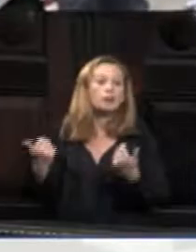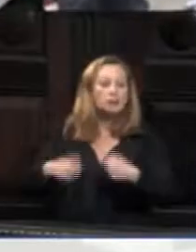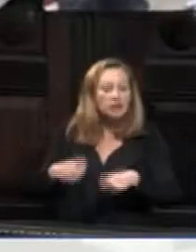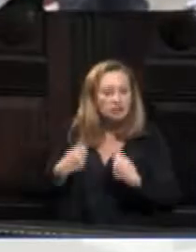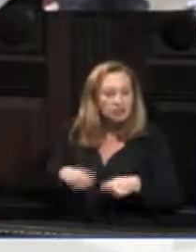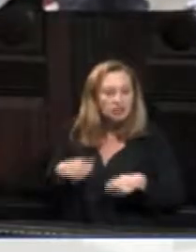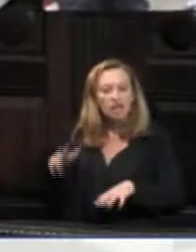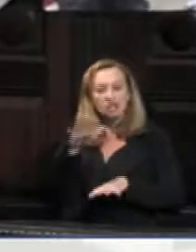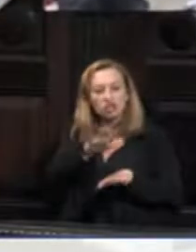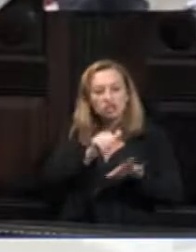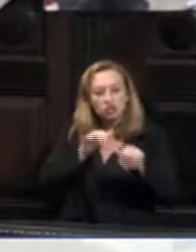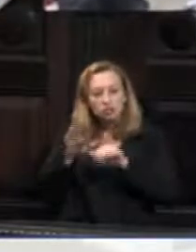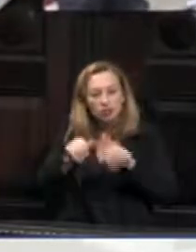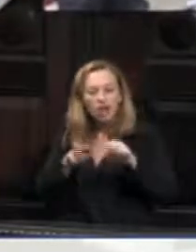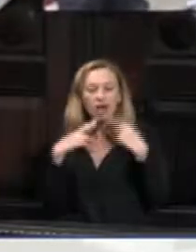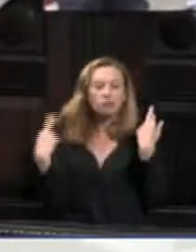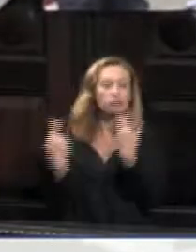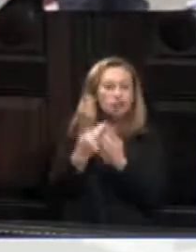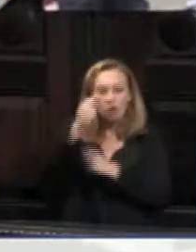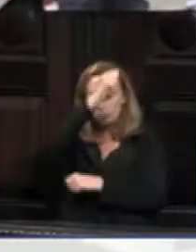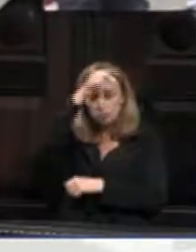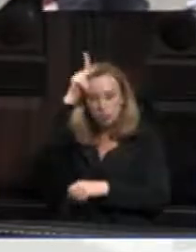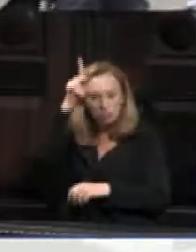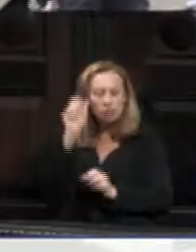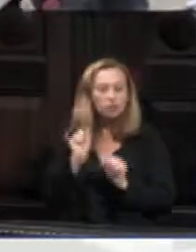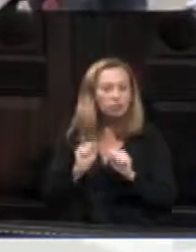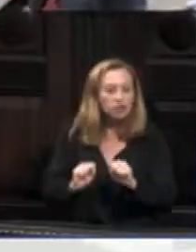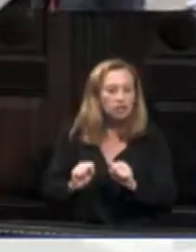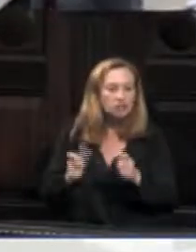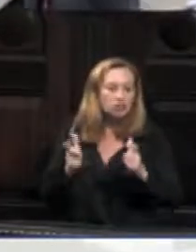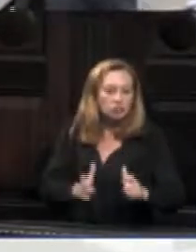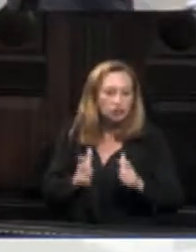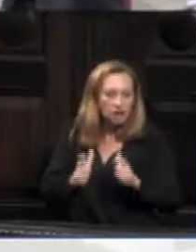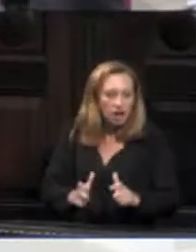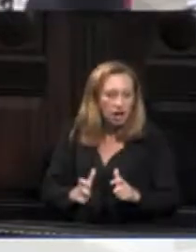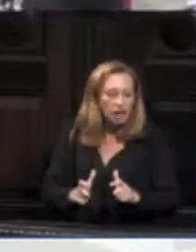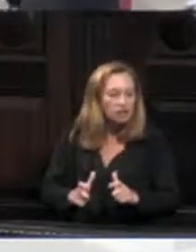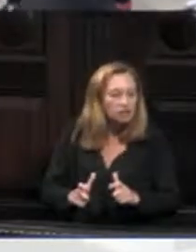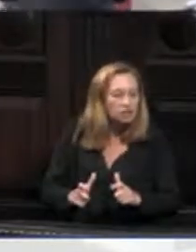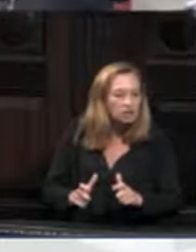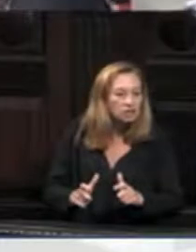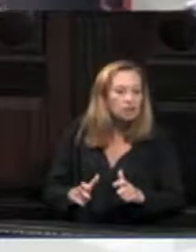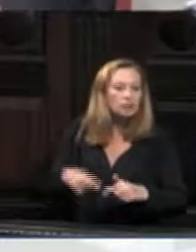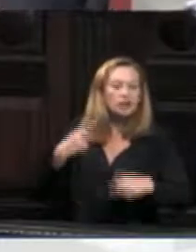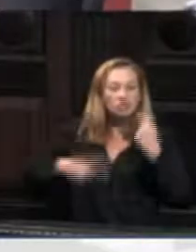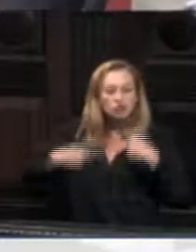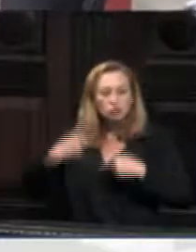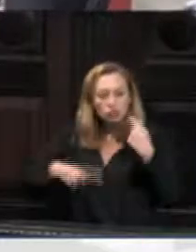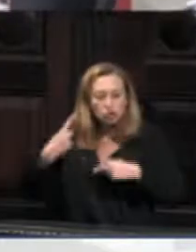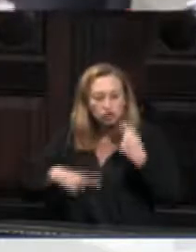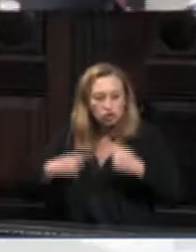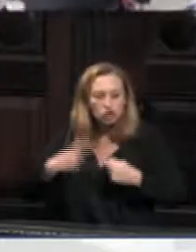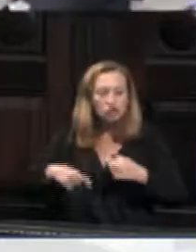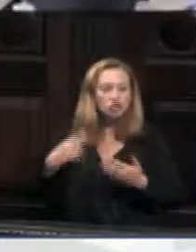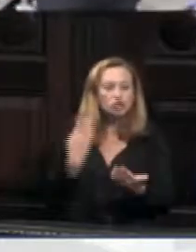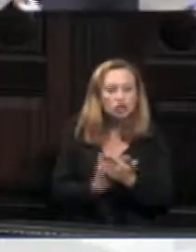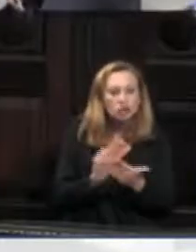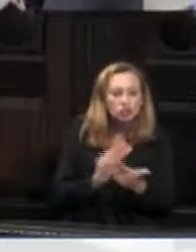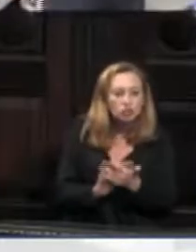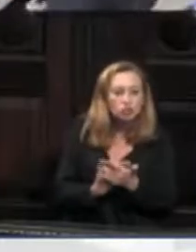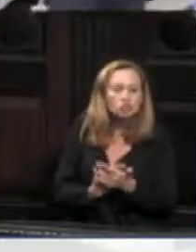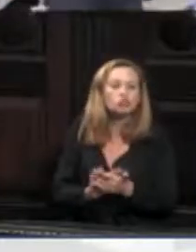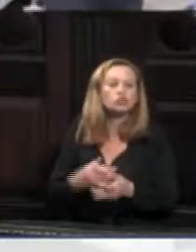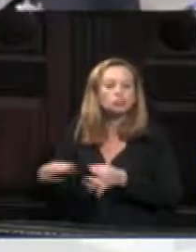audiências públicas que poderão ser locais e setoriais para debater estudos, programas